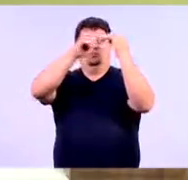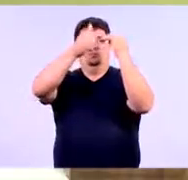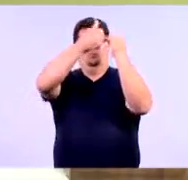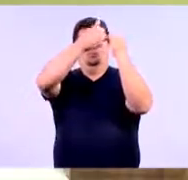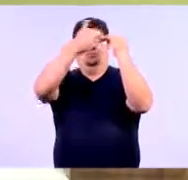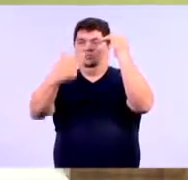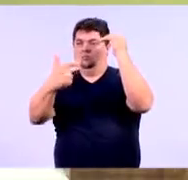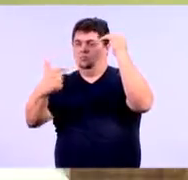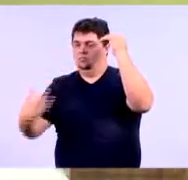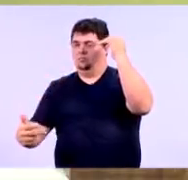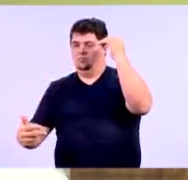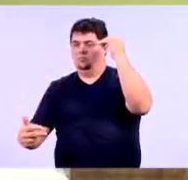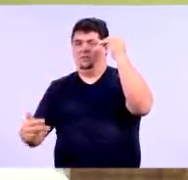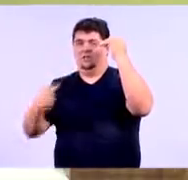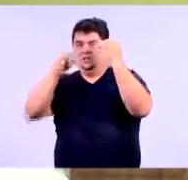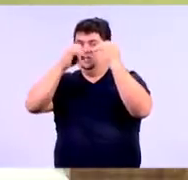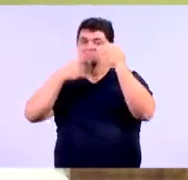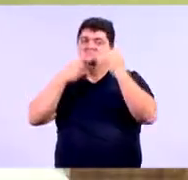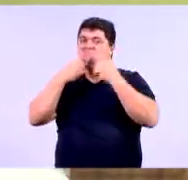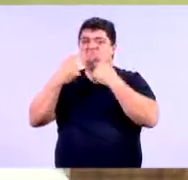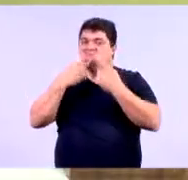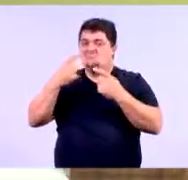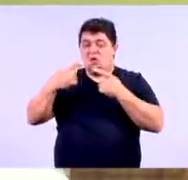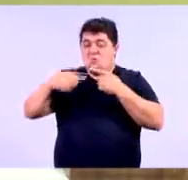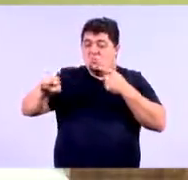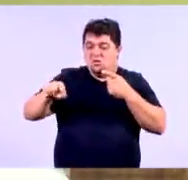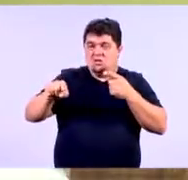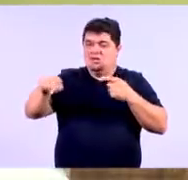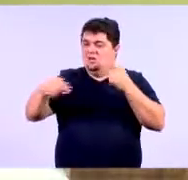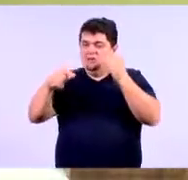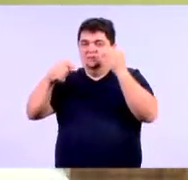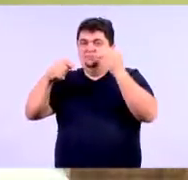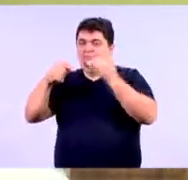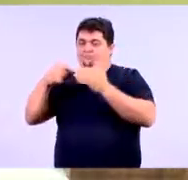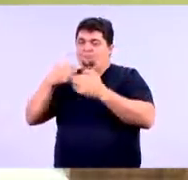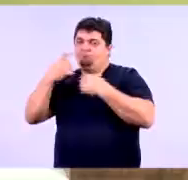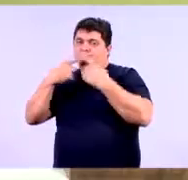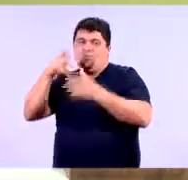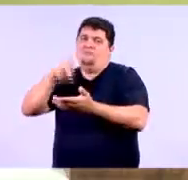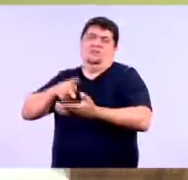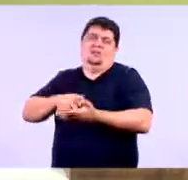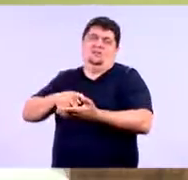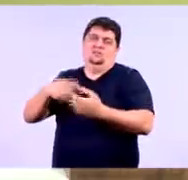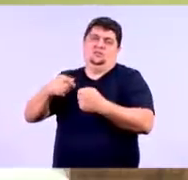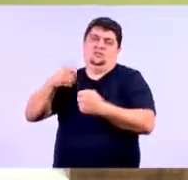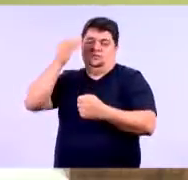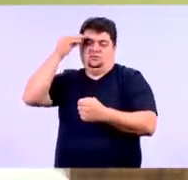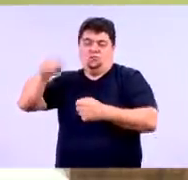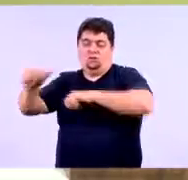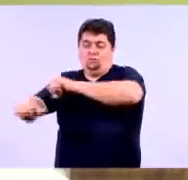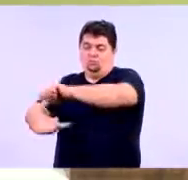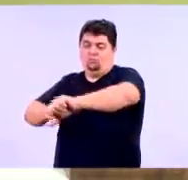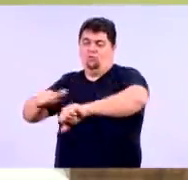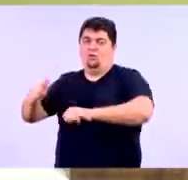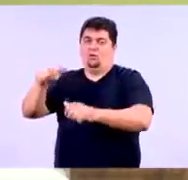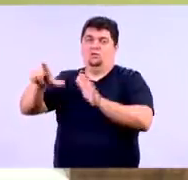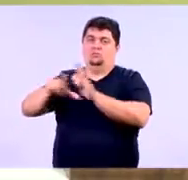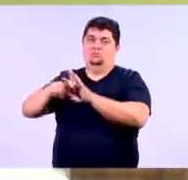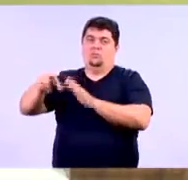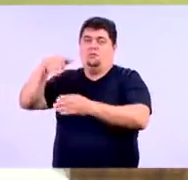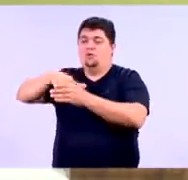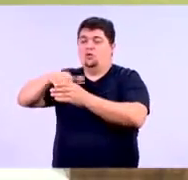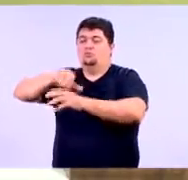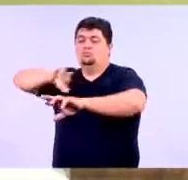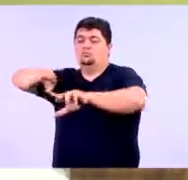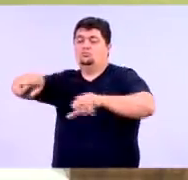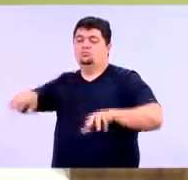Elas devem obedecer às leis ordinárias, devem obedecer às leis complementares e, claro, lógico, deve obedecer também à